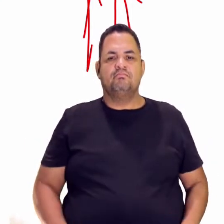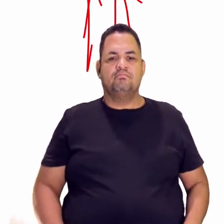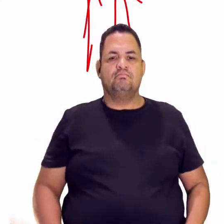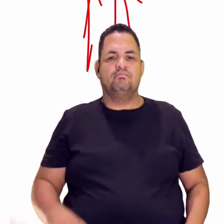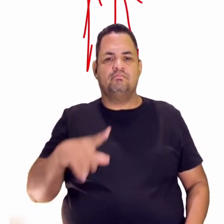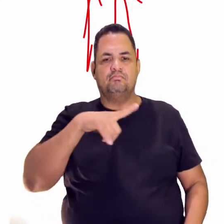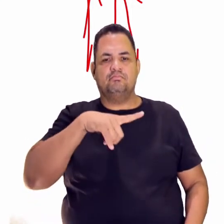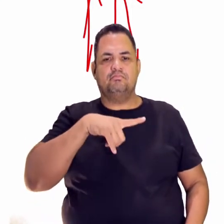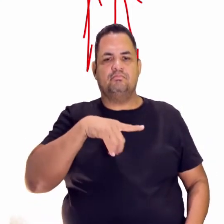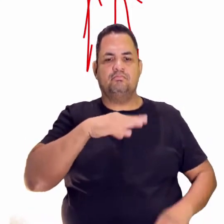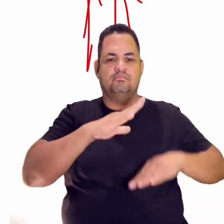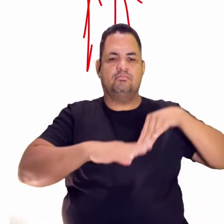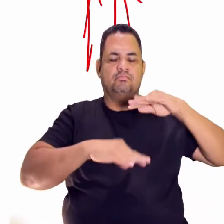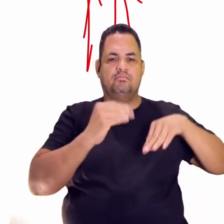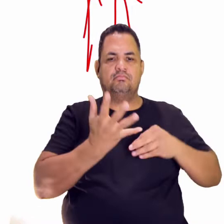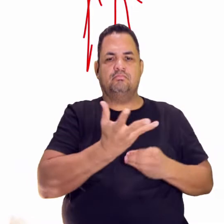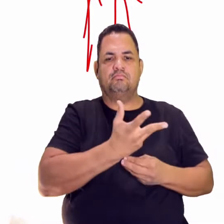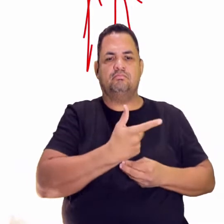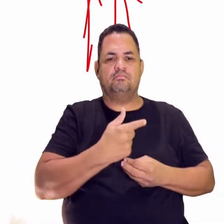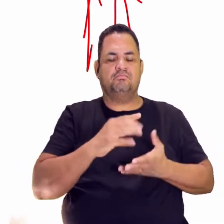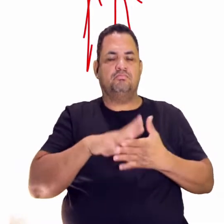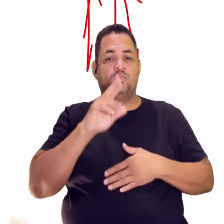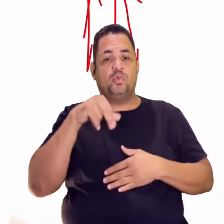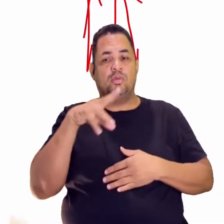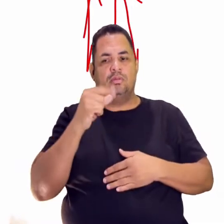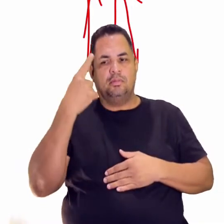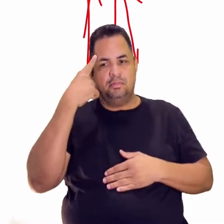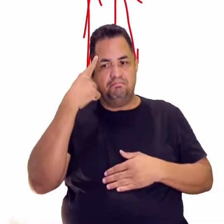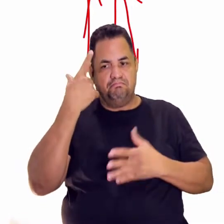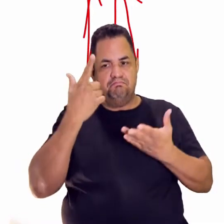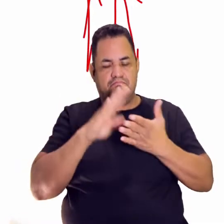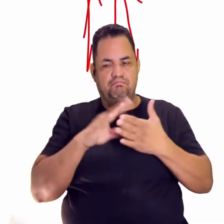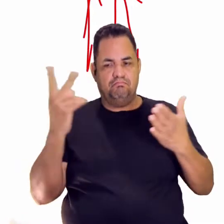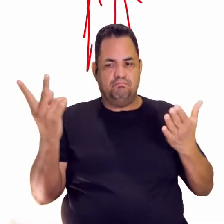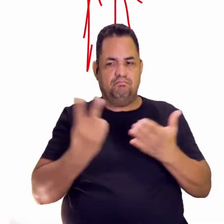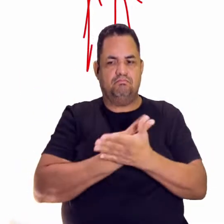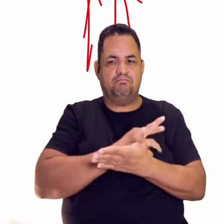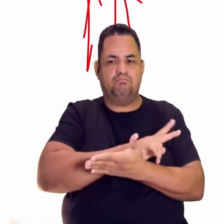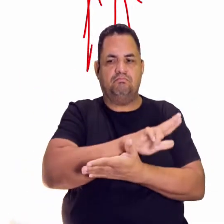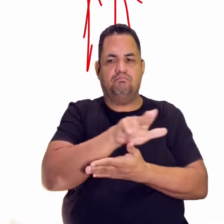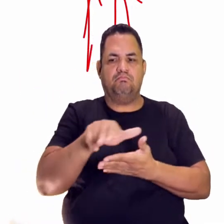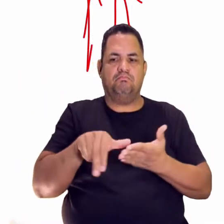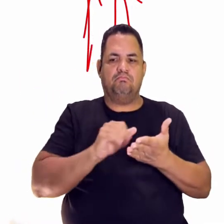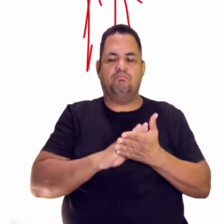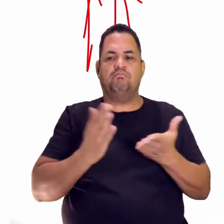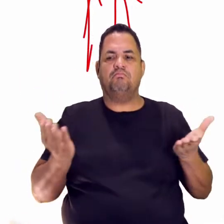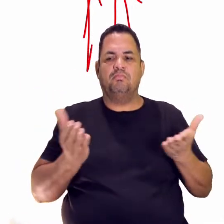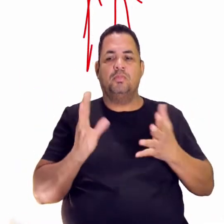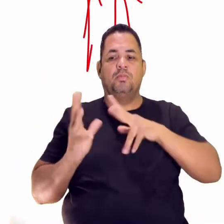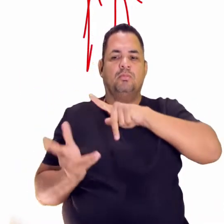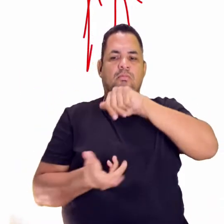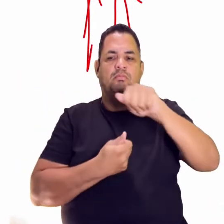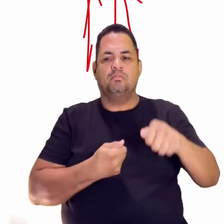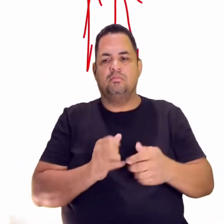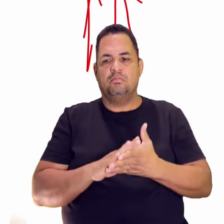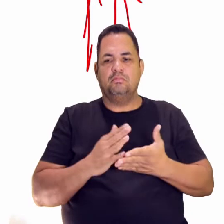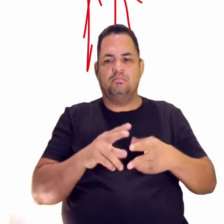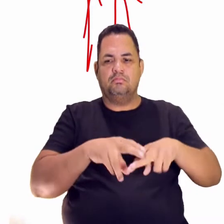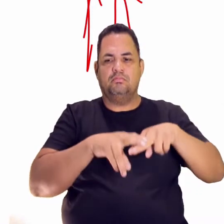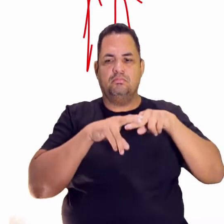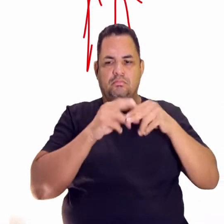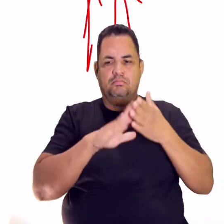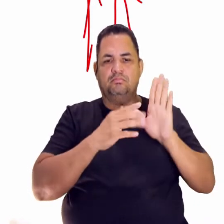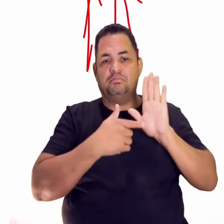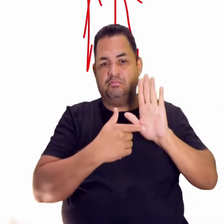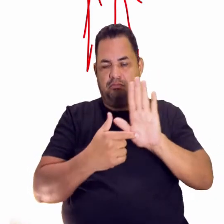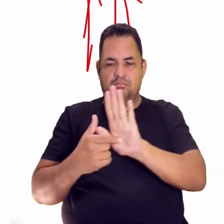Existem artistas e artes impensáveis e acontecendo várias maneiras diferentes no mundo. É por isso que eu vou